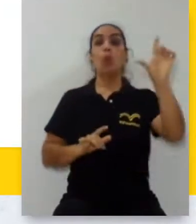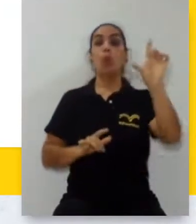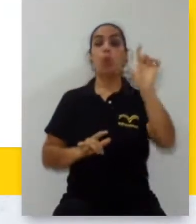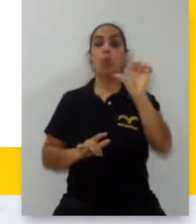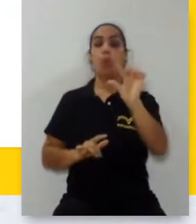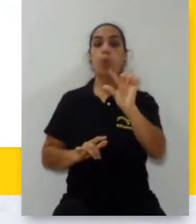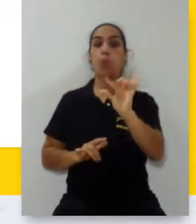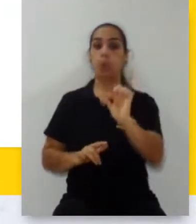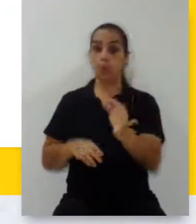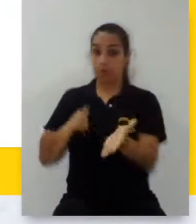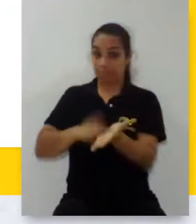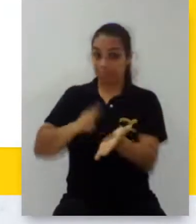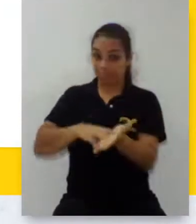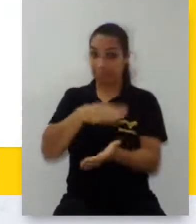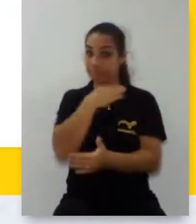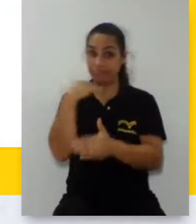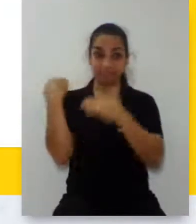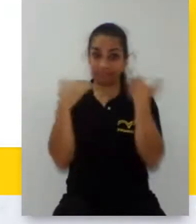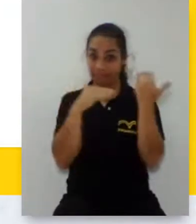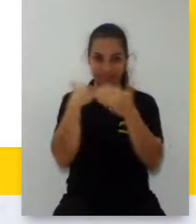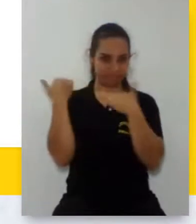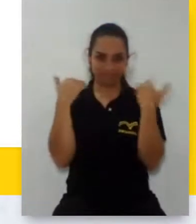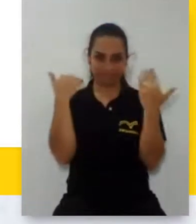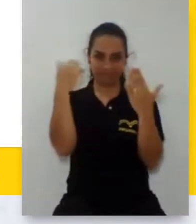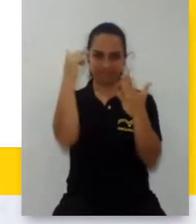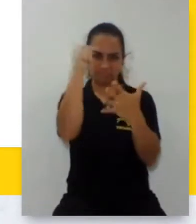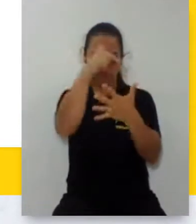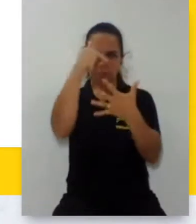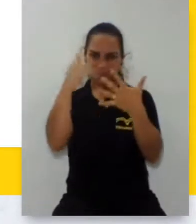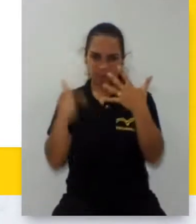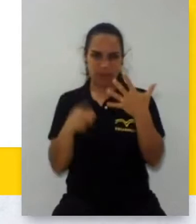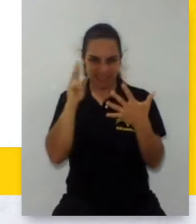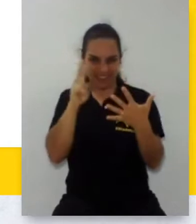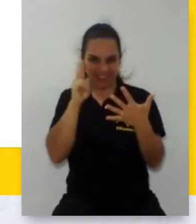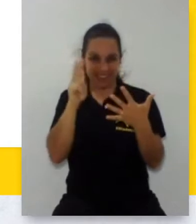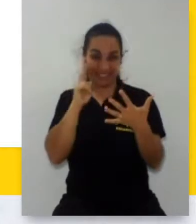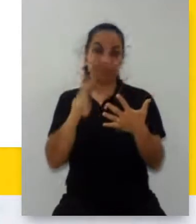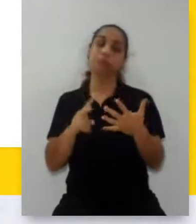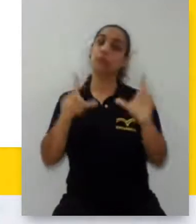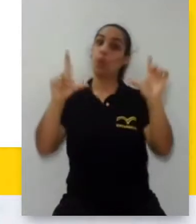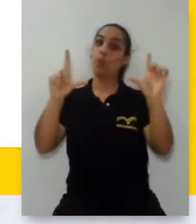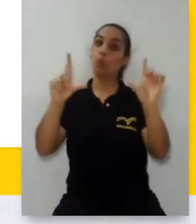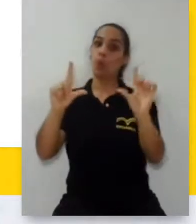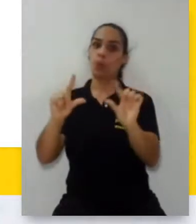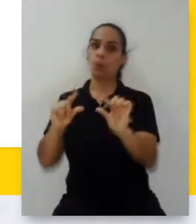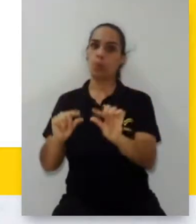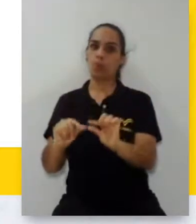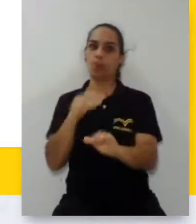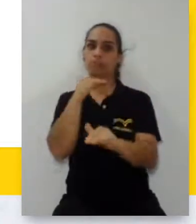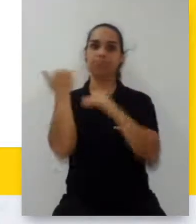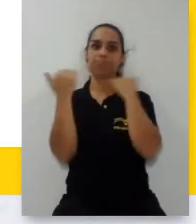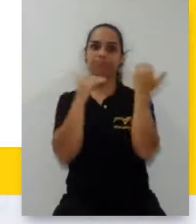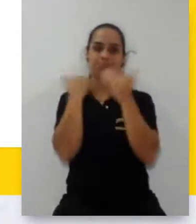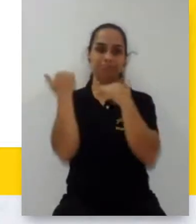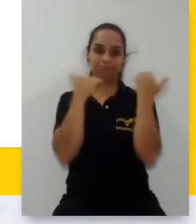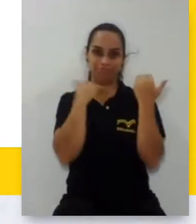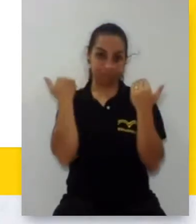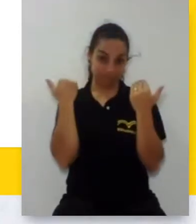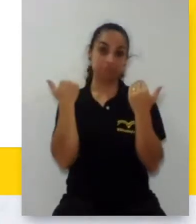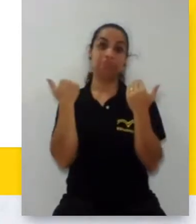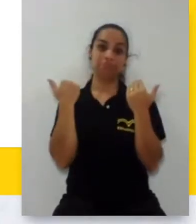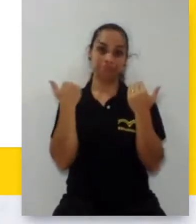nós temos aqui, pessoal, nesse quadro, falando o seguinte: redução de morte por todas as causas pode ser de 30%